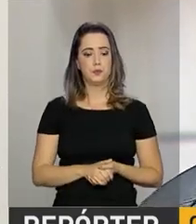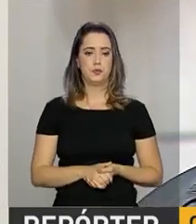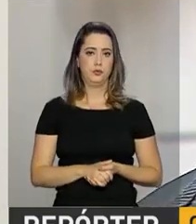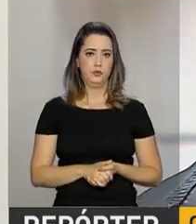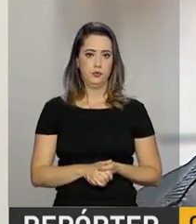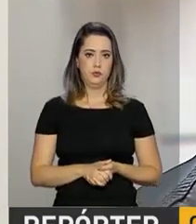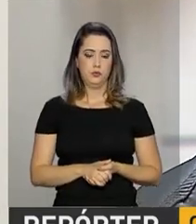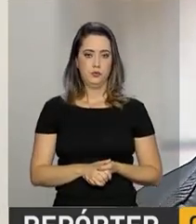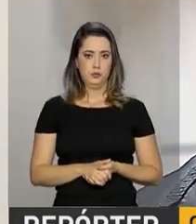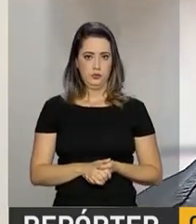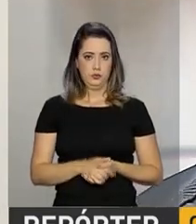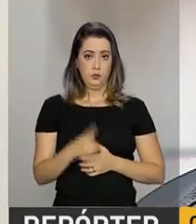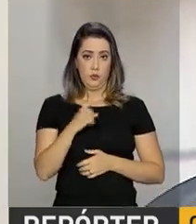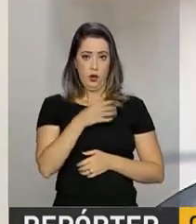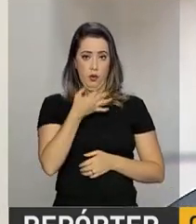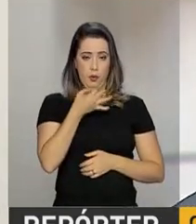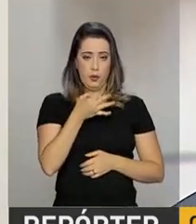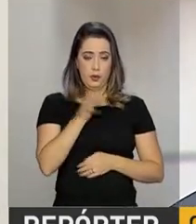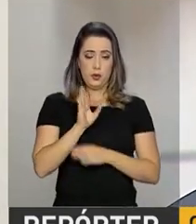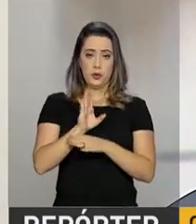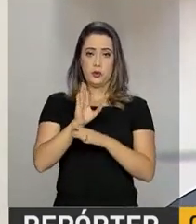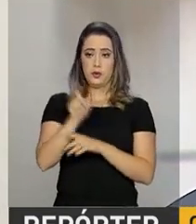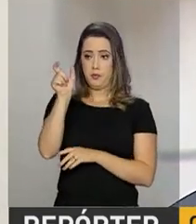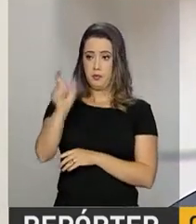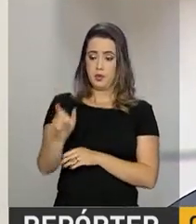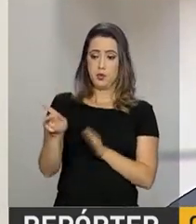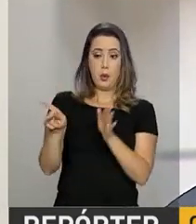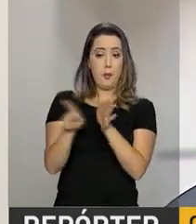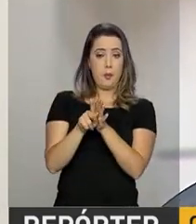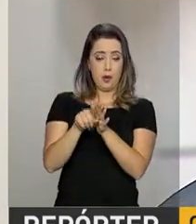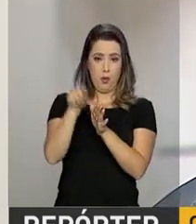é uma obrigação. O ser humano tem que ajudar o outro.